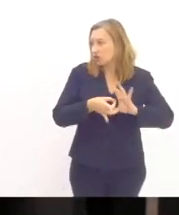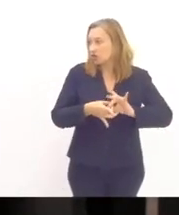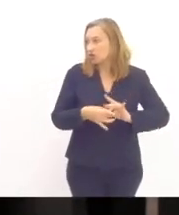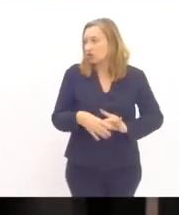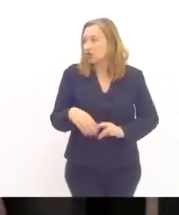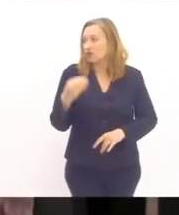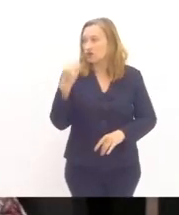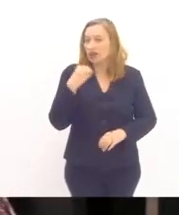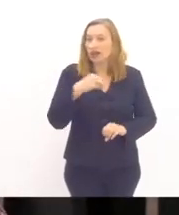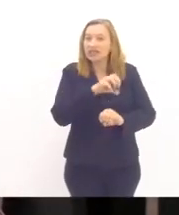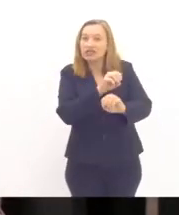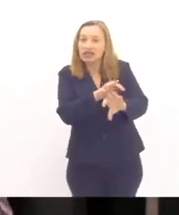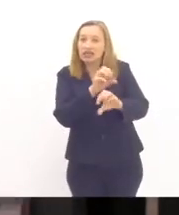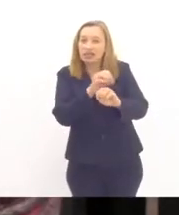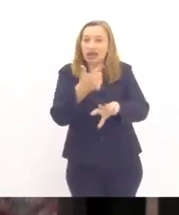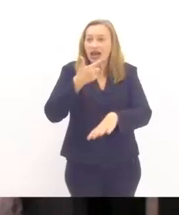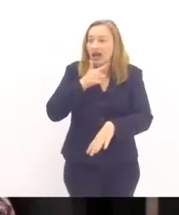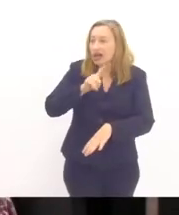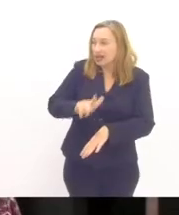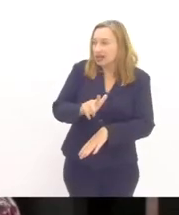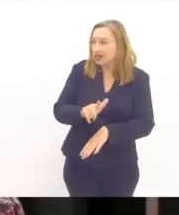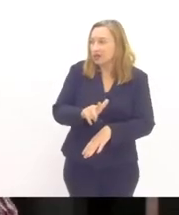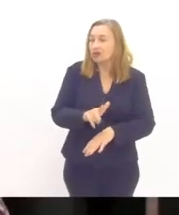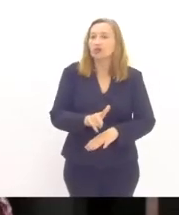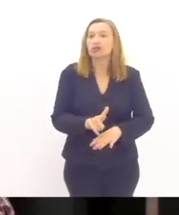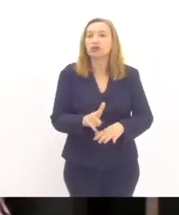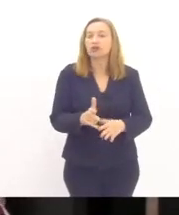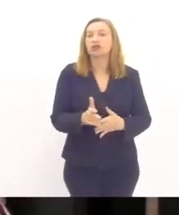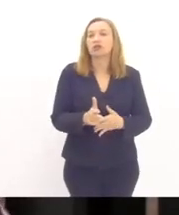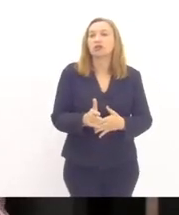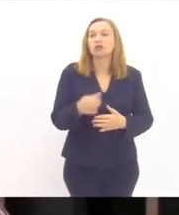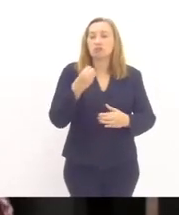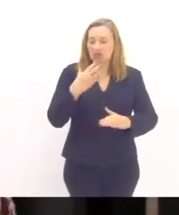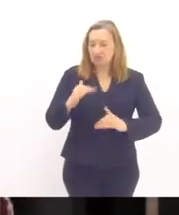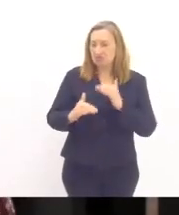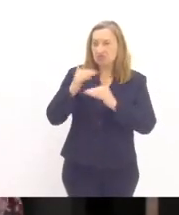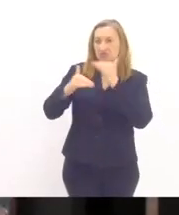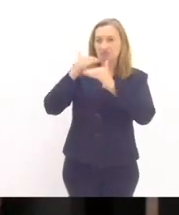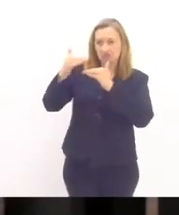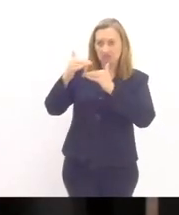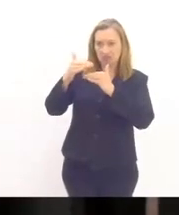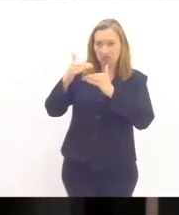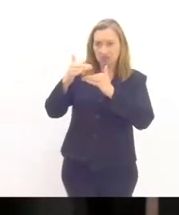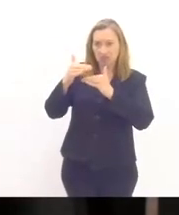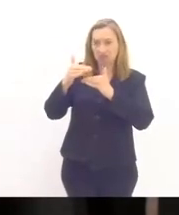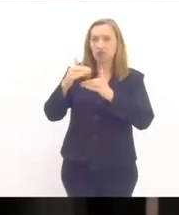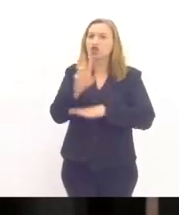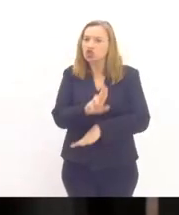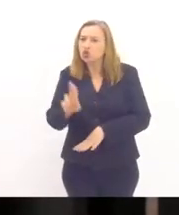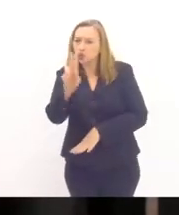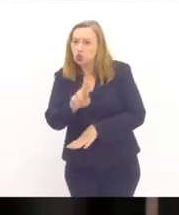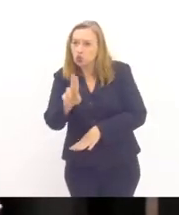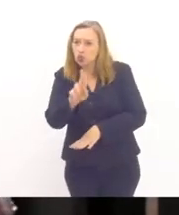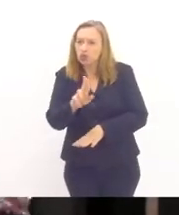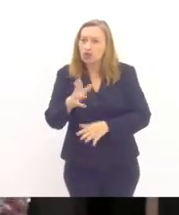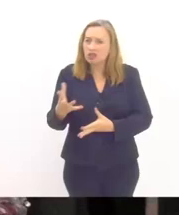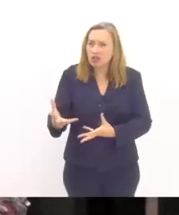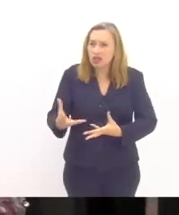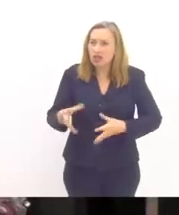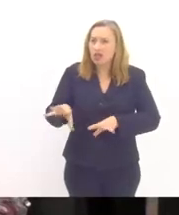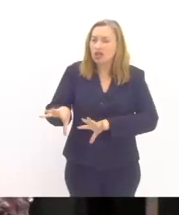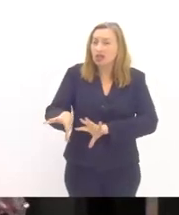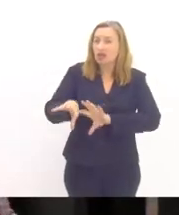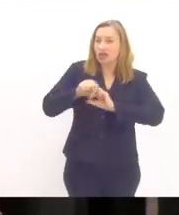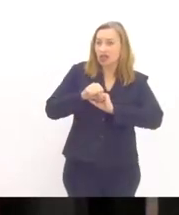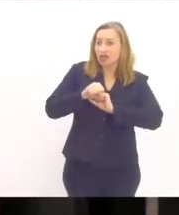de ensinar as línguas, como se pressupõe como algo bem-sucedido, como um bem de consumo a ser adquirido, cai por